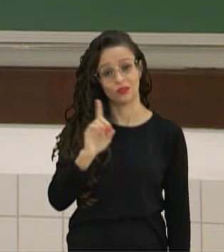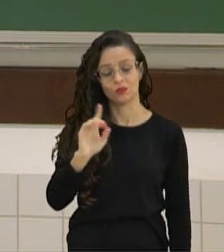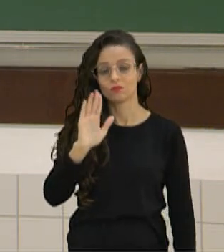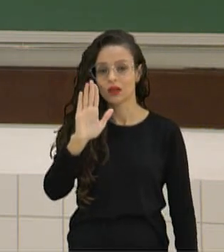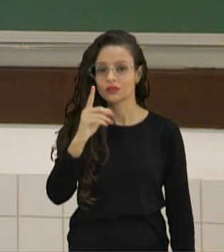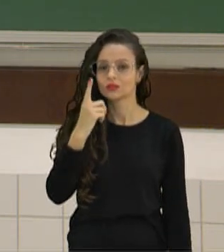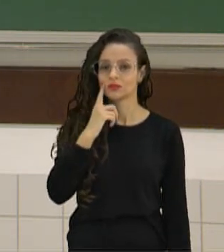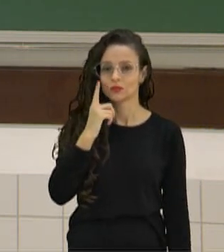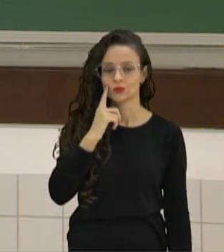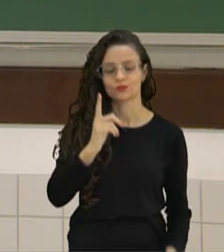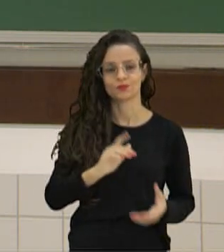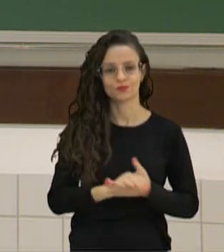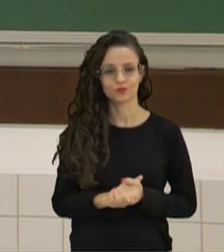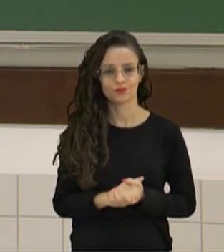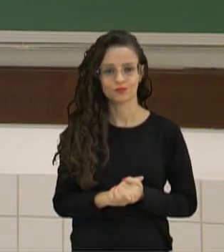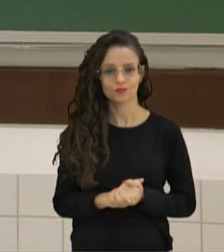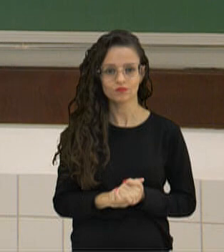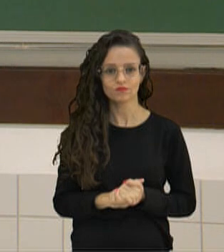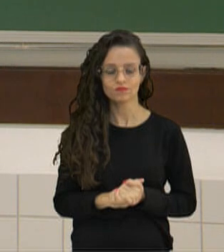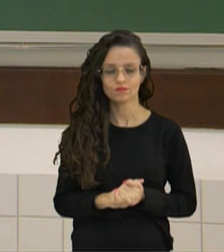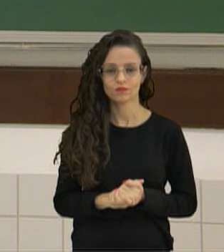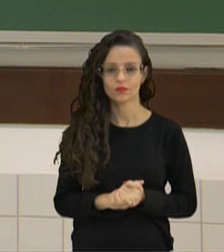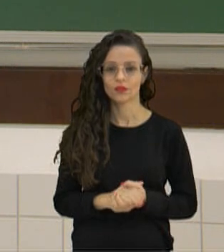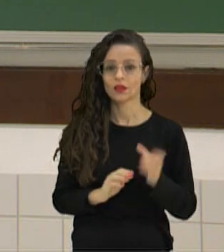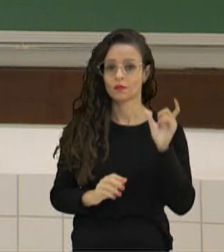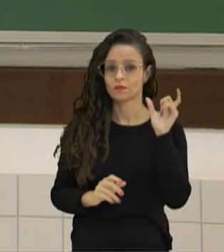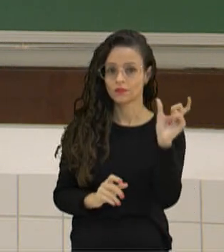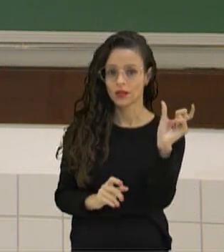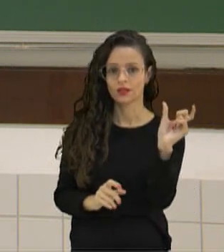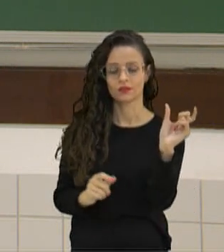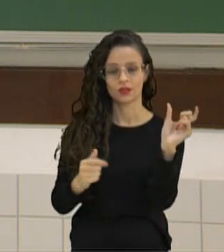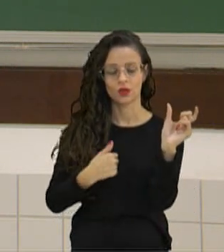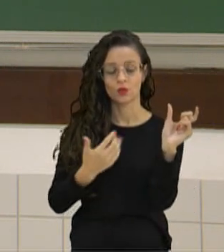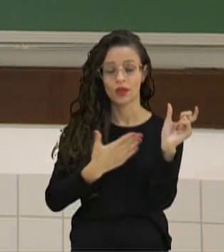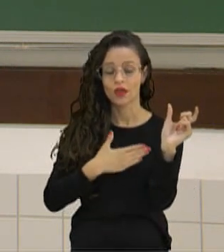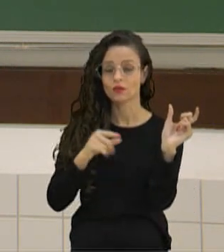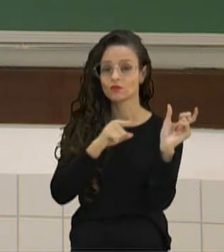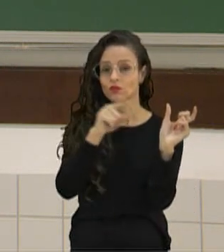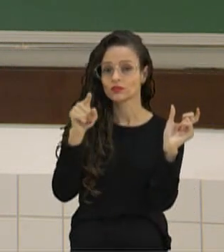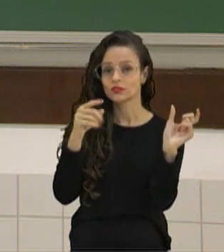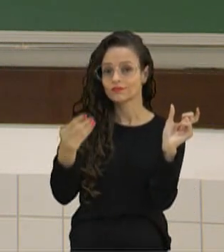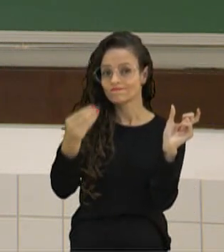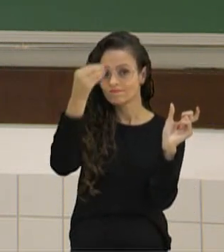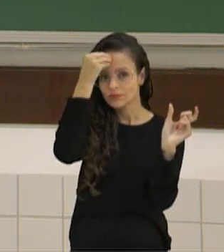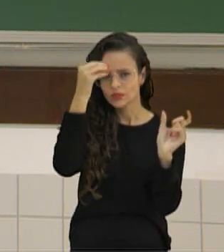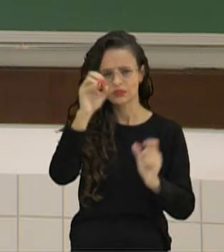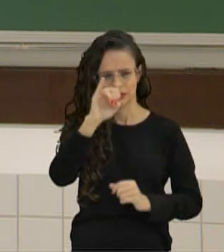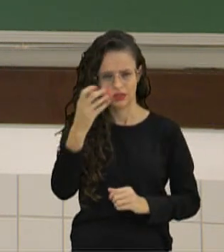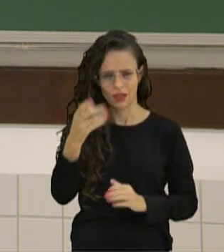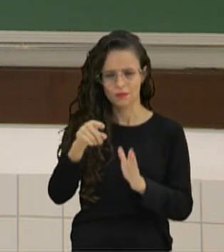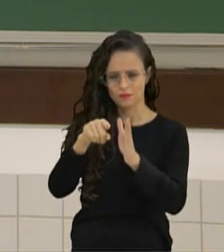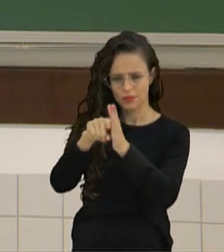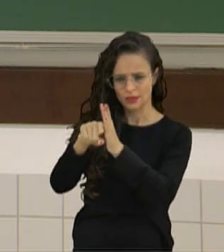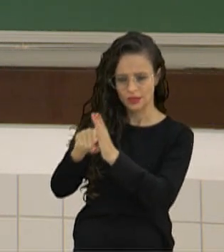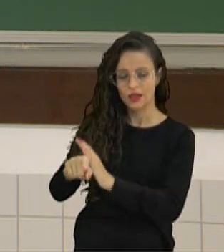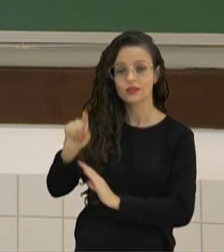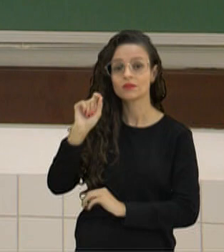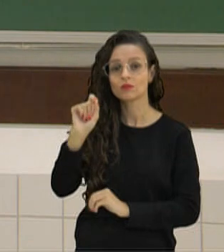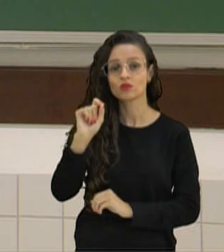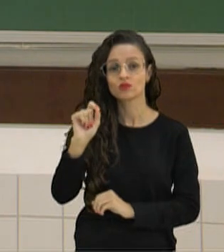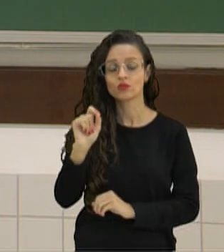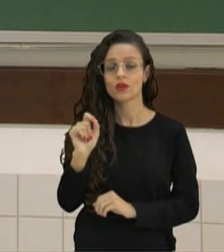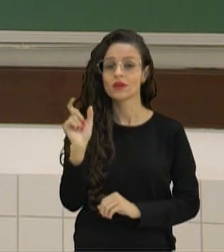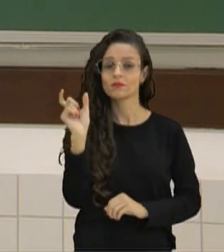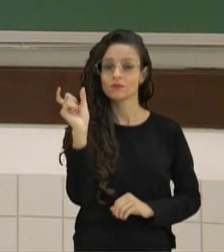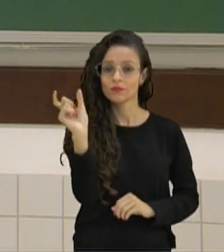só. Um termo que eu gostaria que vocês guardassem, e talvez se quiserem pesquisar depois, é o termo